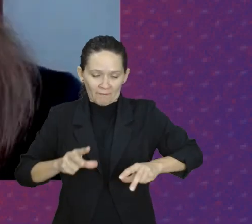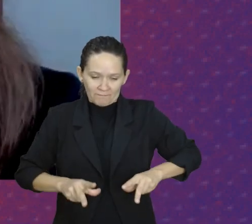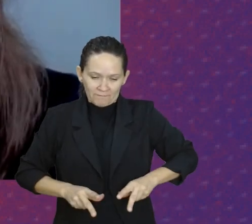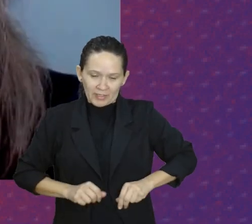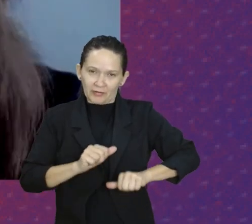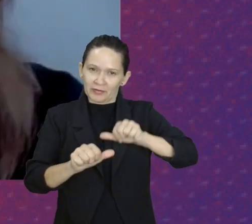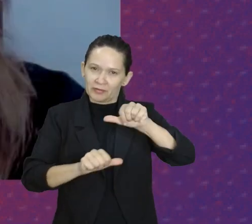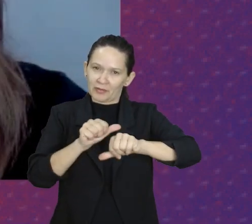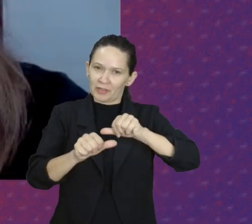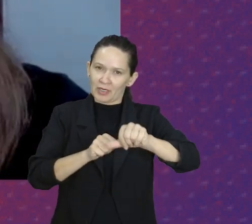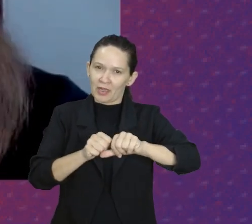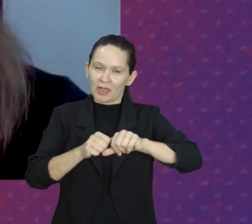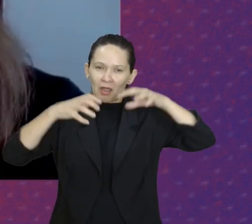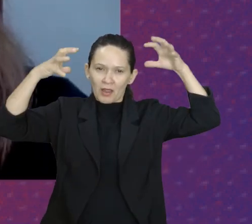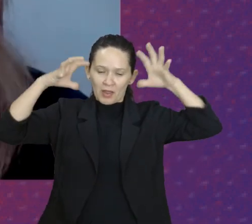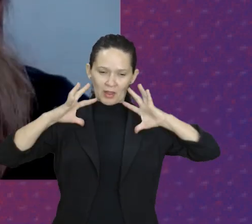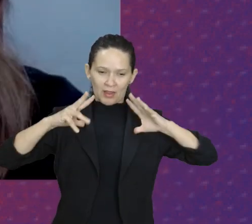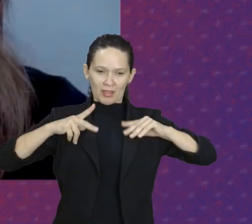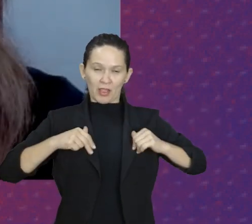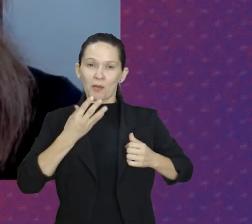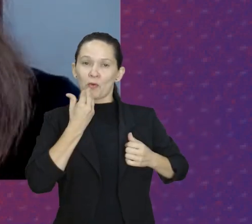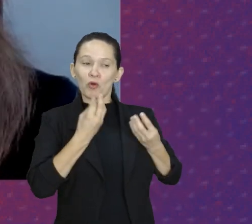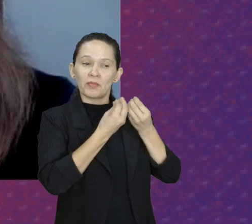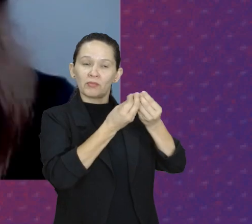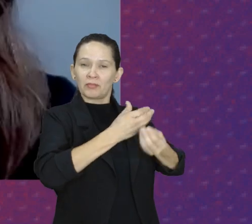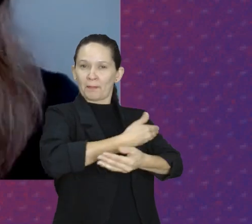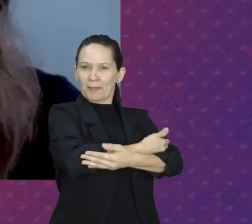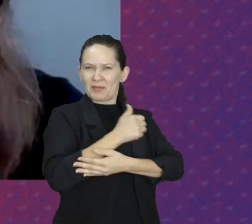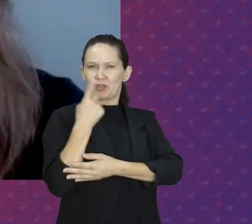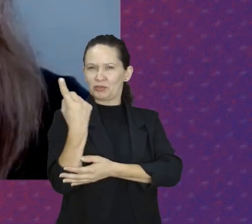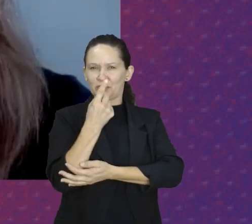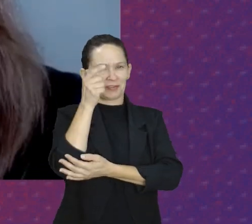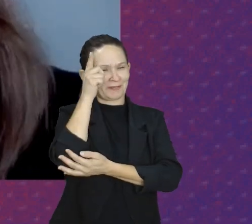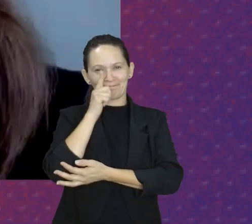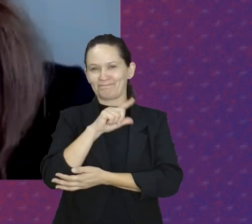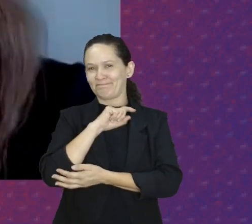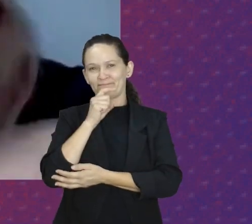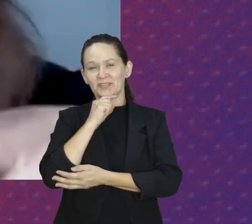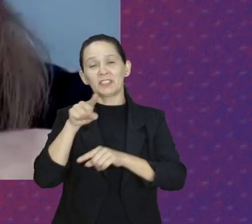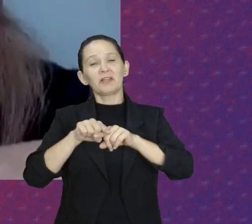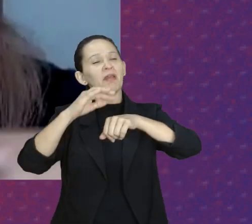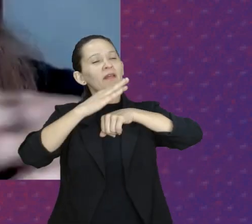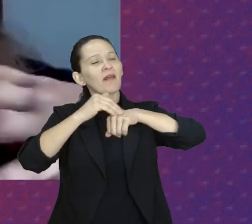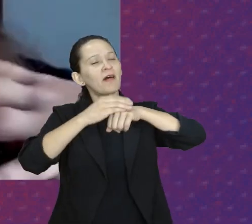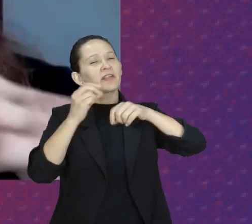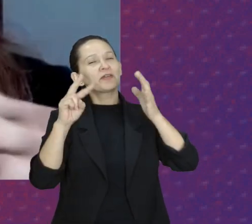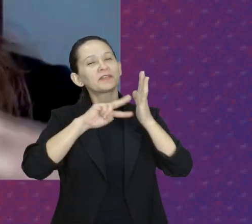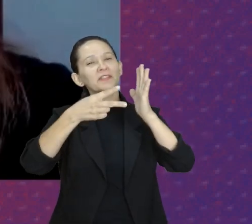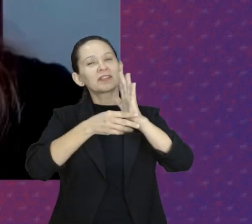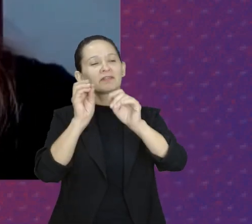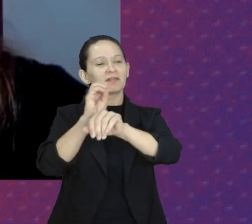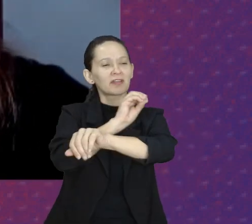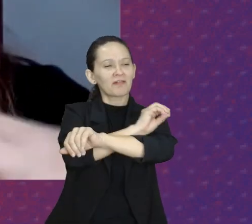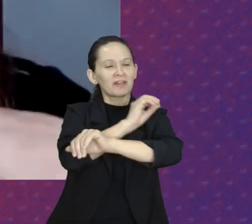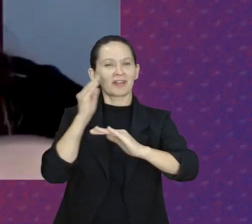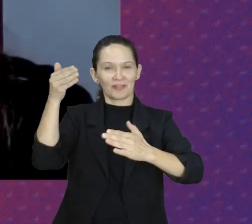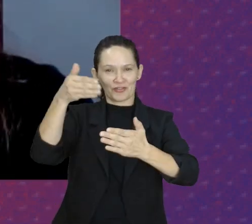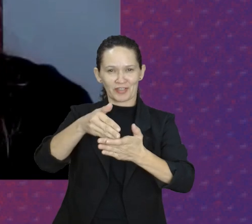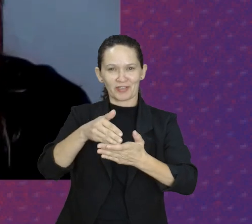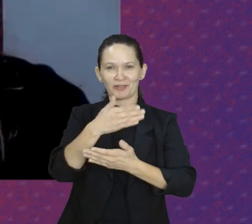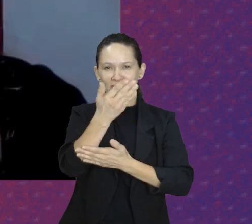fralda, dar banho, dar comida e também afeto. Isso tem a ver com cuidado direto, com o que